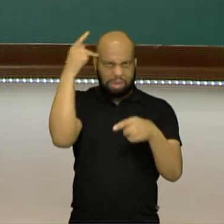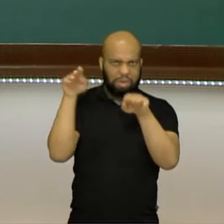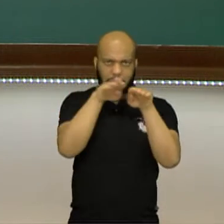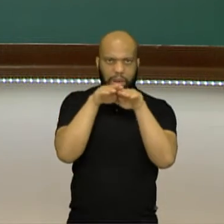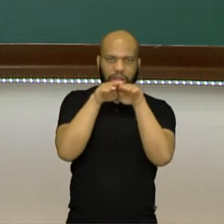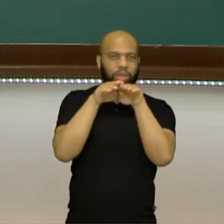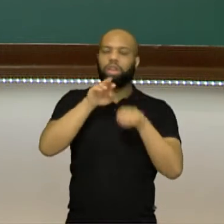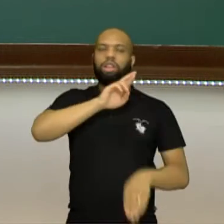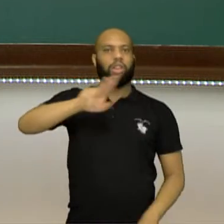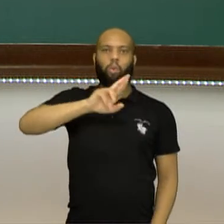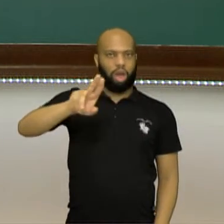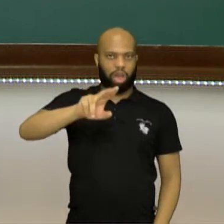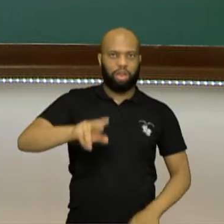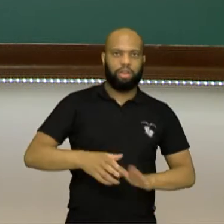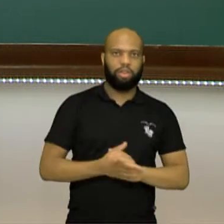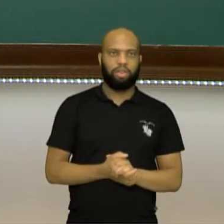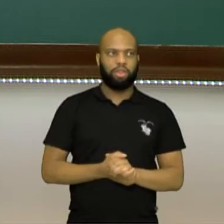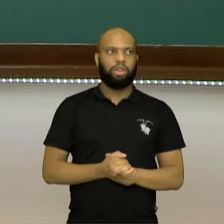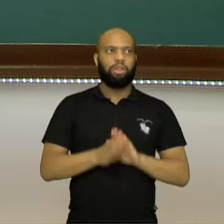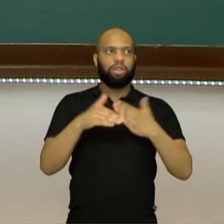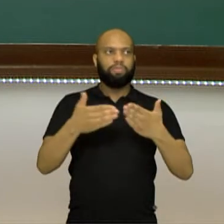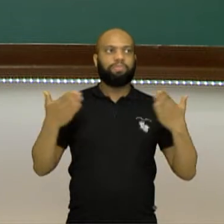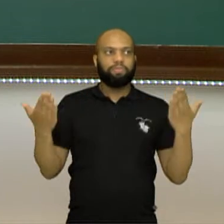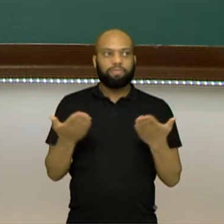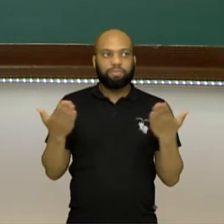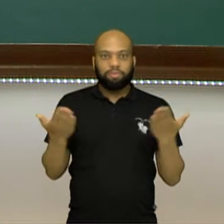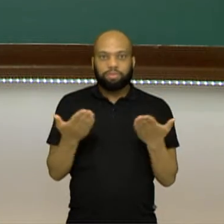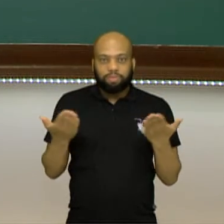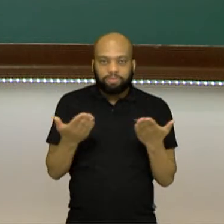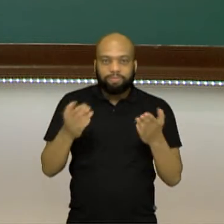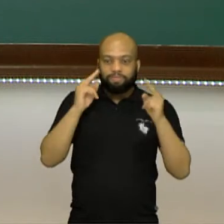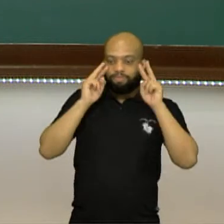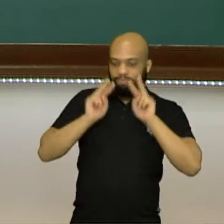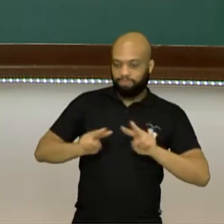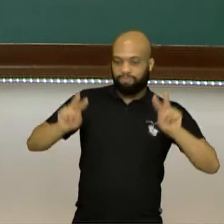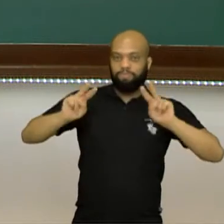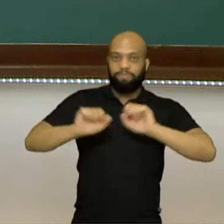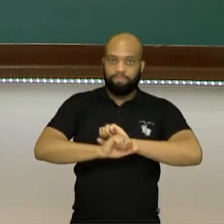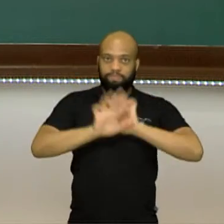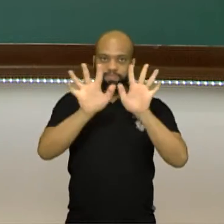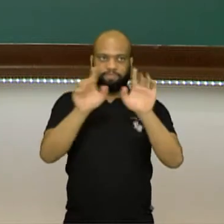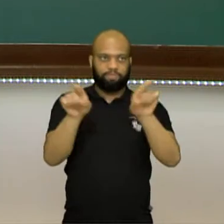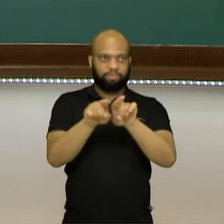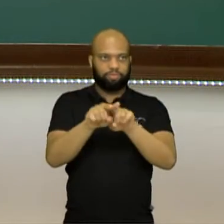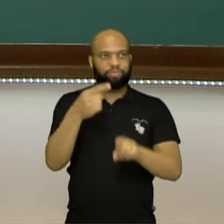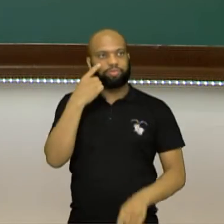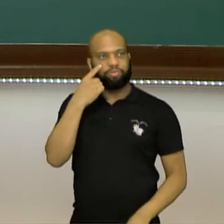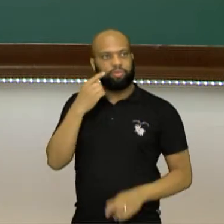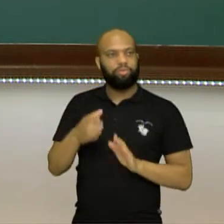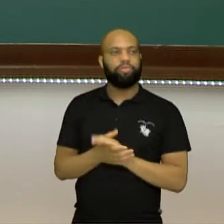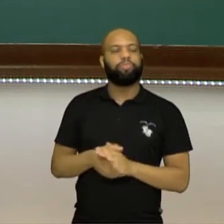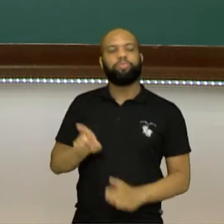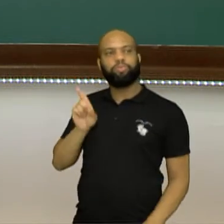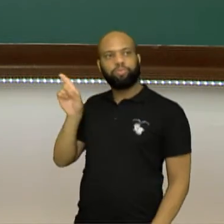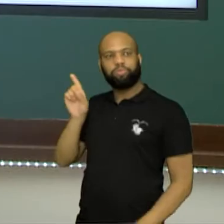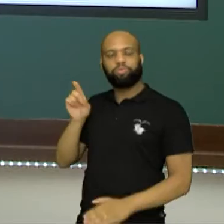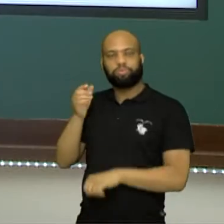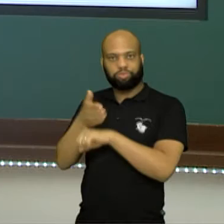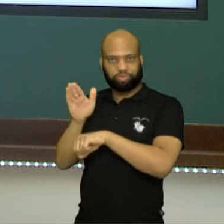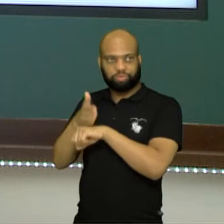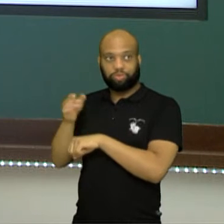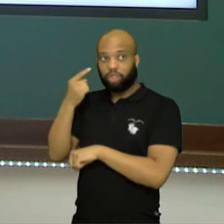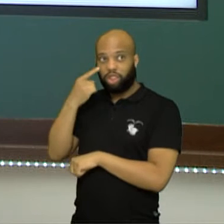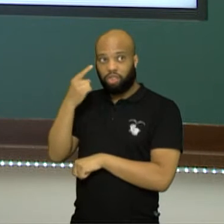padronizadas, não são únicas. Para ficar um pouco mais visual e mais claro isso para você, vamos aqui para esse exercício. Observe